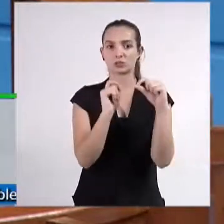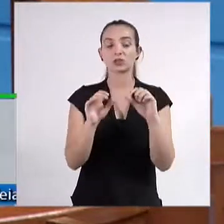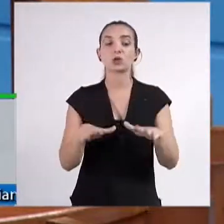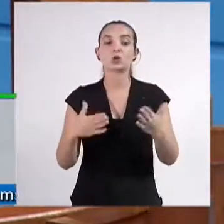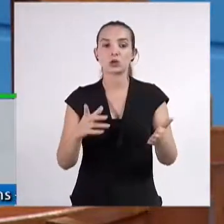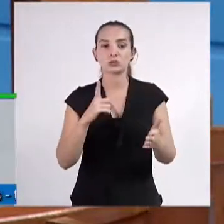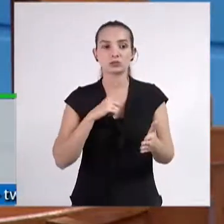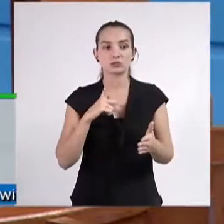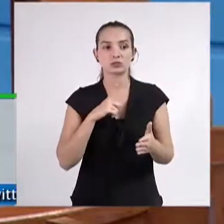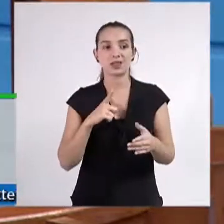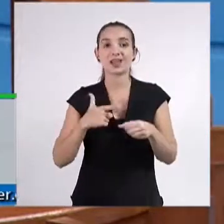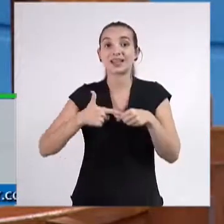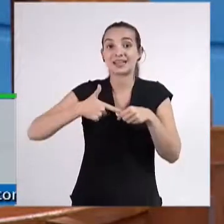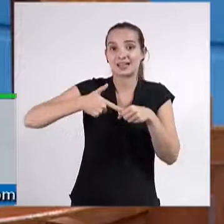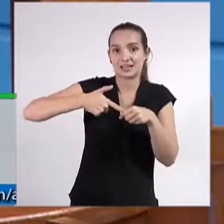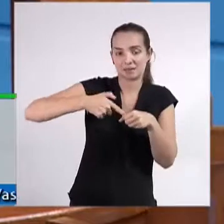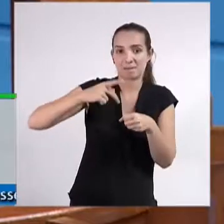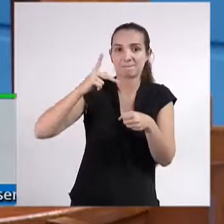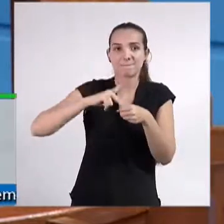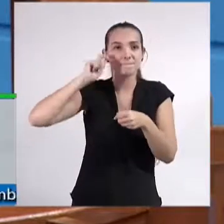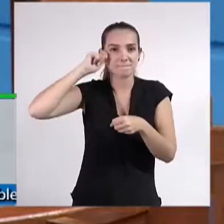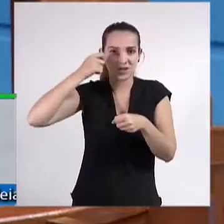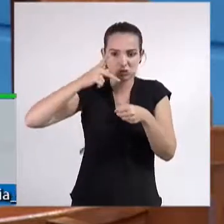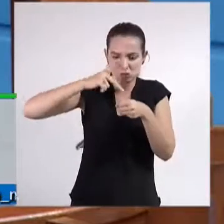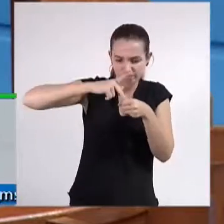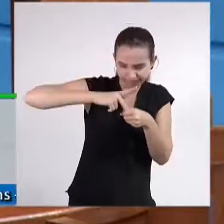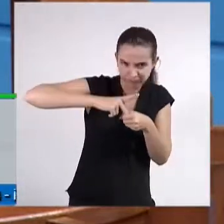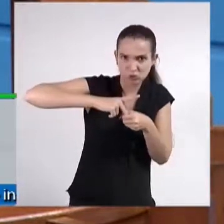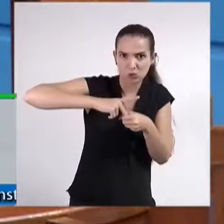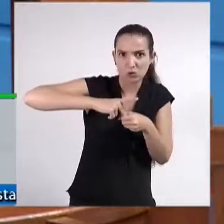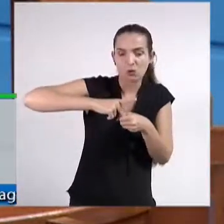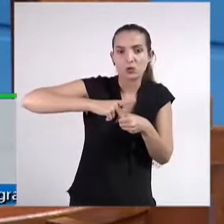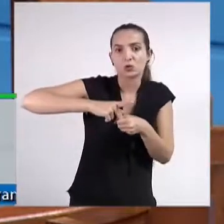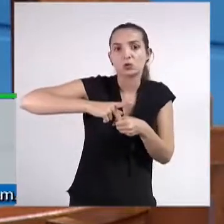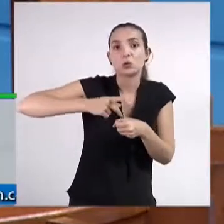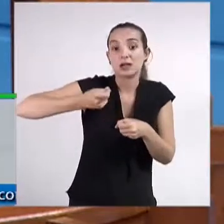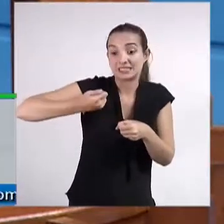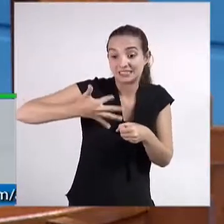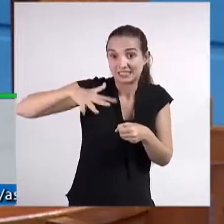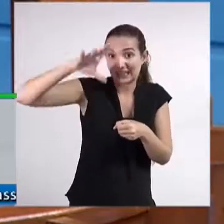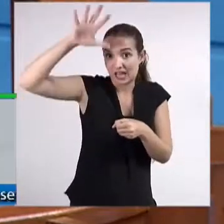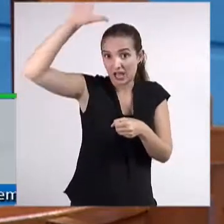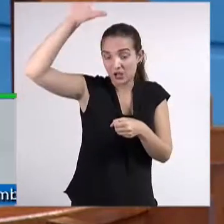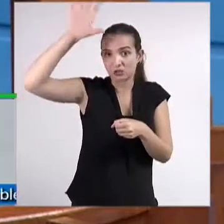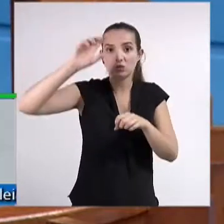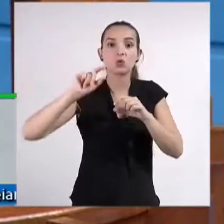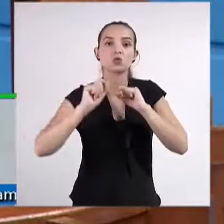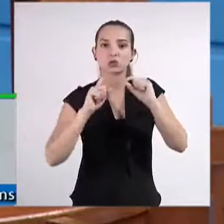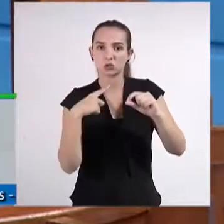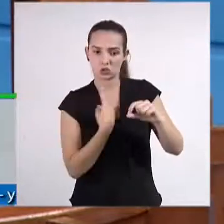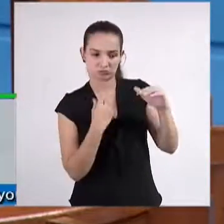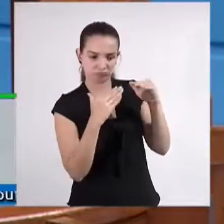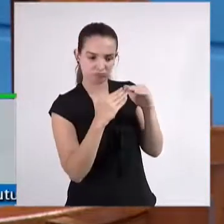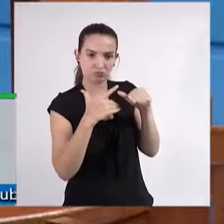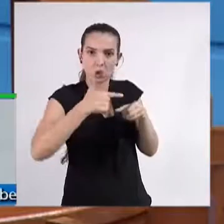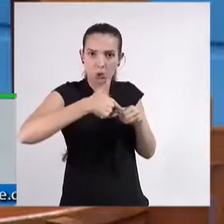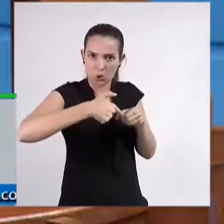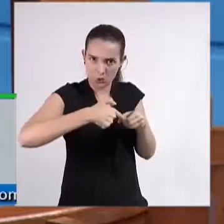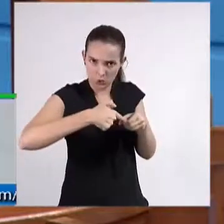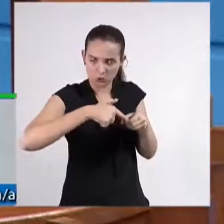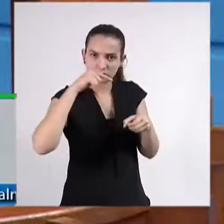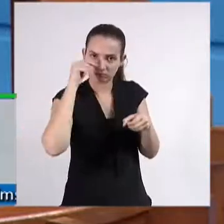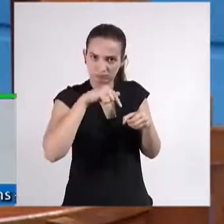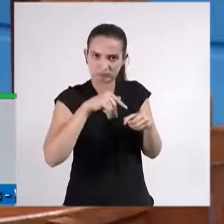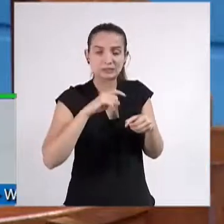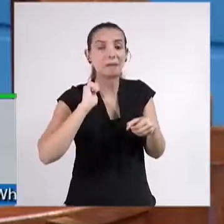aumento no preço do barril de petróleo, os preços dos combustíveis sobem e lá na bomba de gasolina